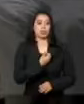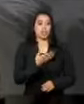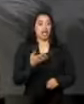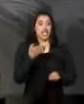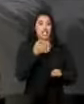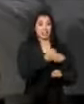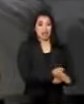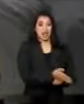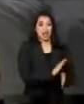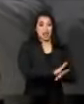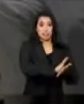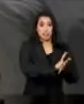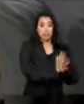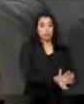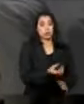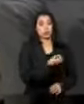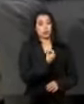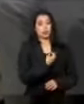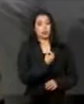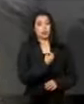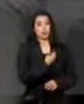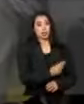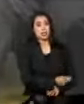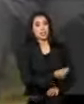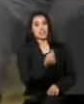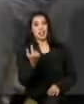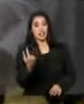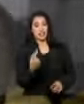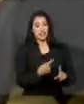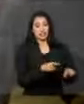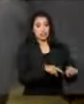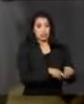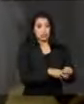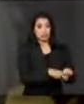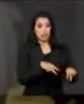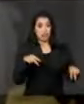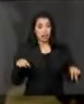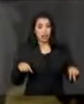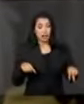destruir vidas. É entrar lá e sair destruído.